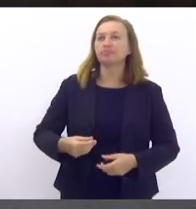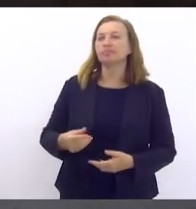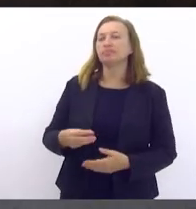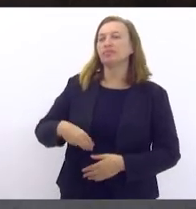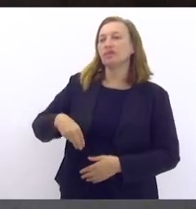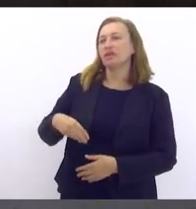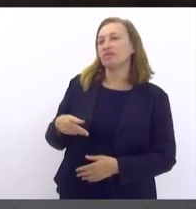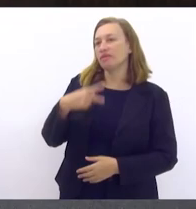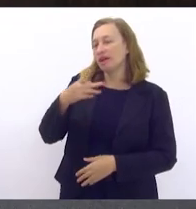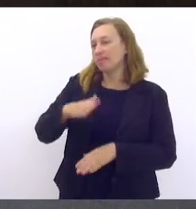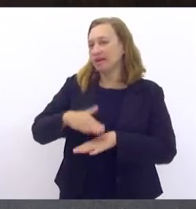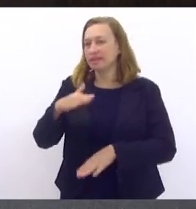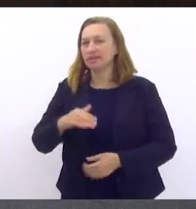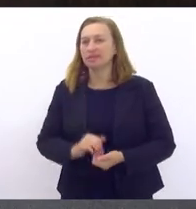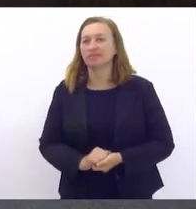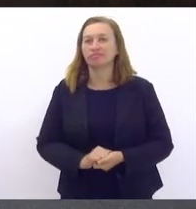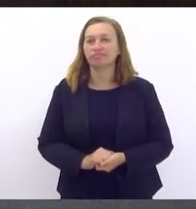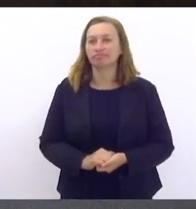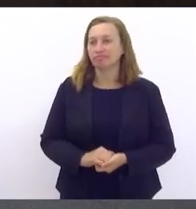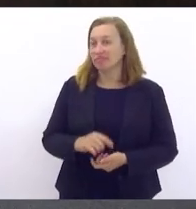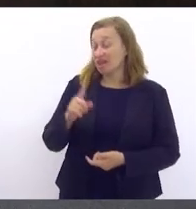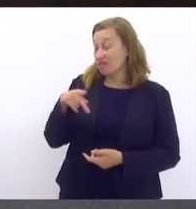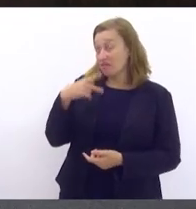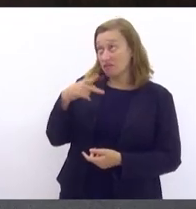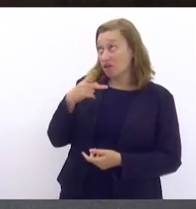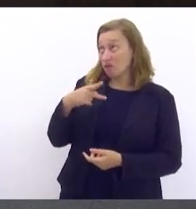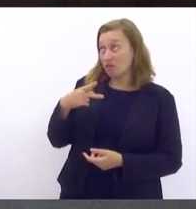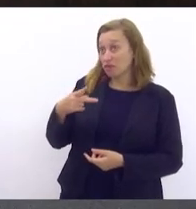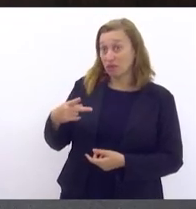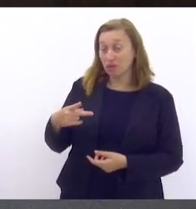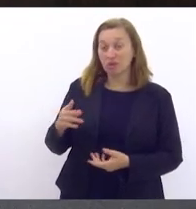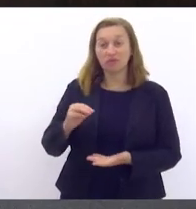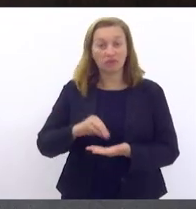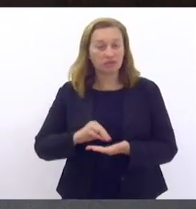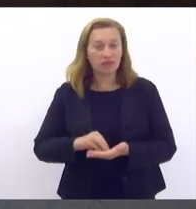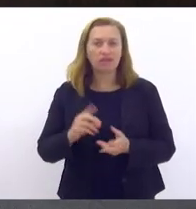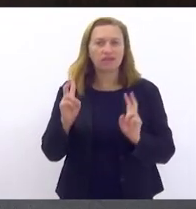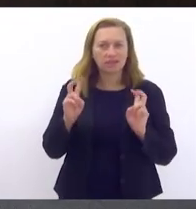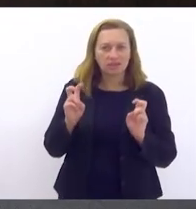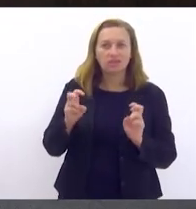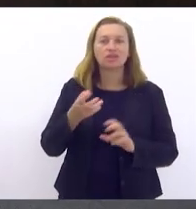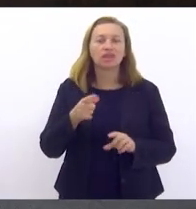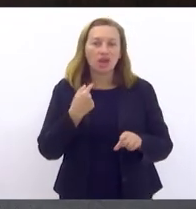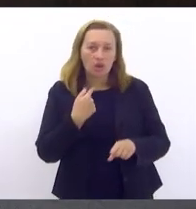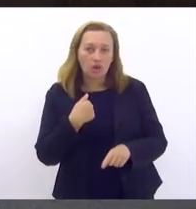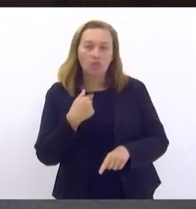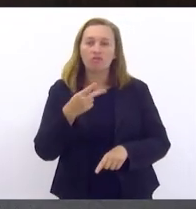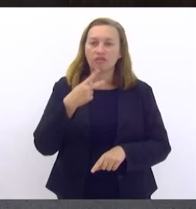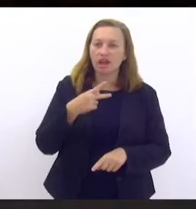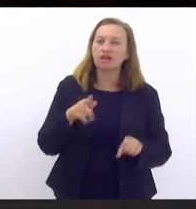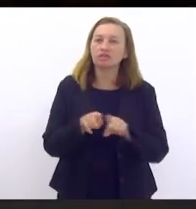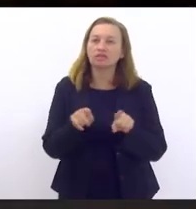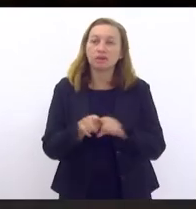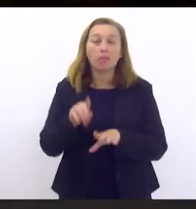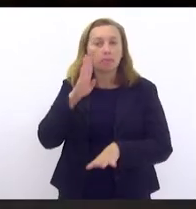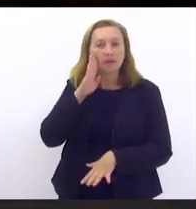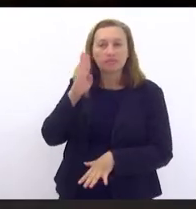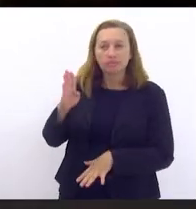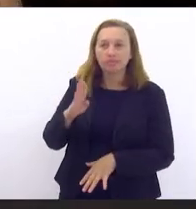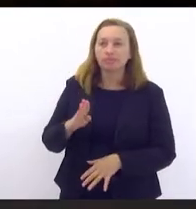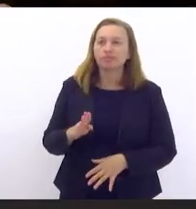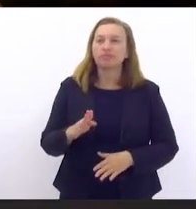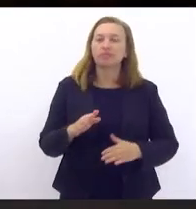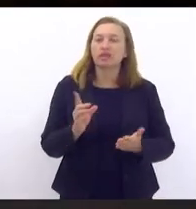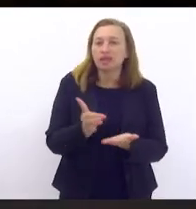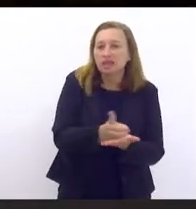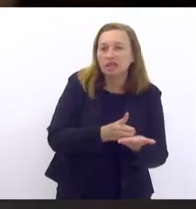Quer comentar ela ela comentou que faltava né que essa questão que eu ia falar também aqui que eu acho que é fundamental do